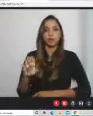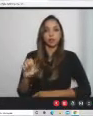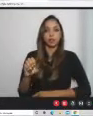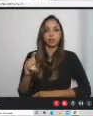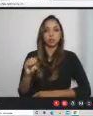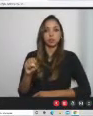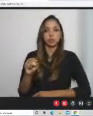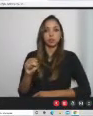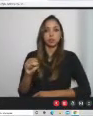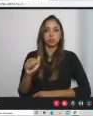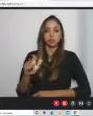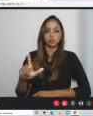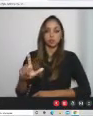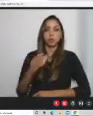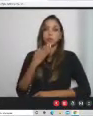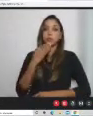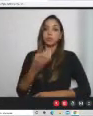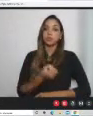Indicação